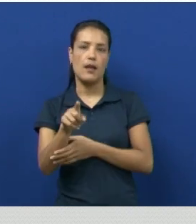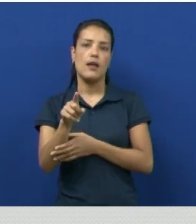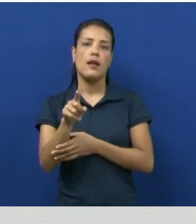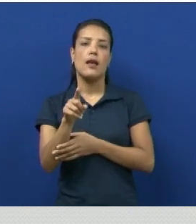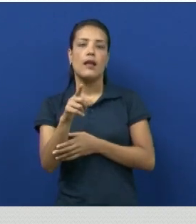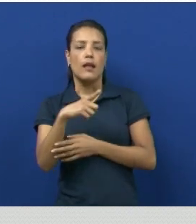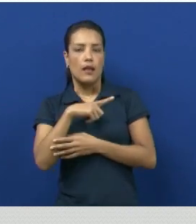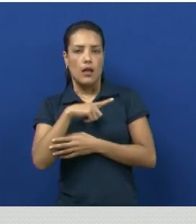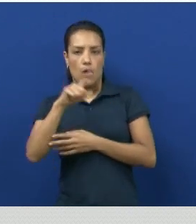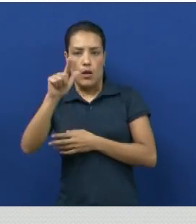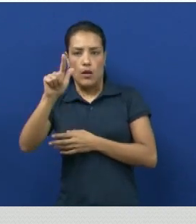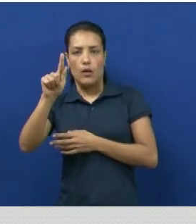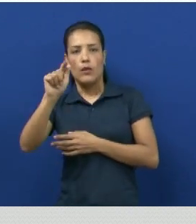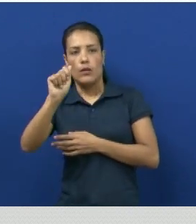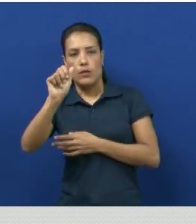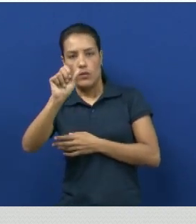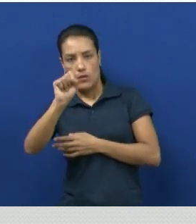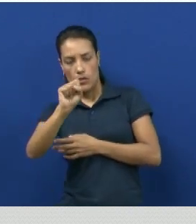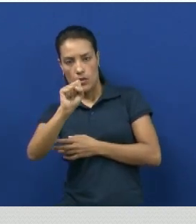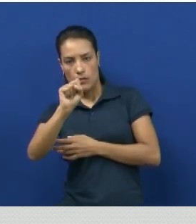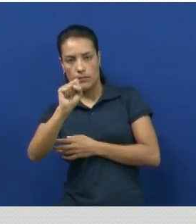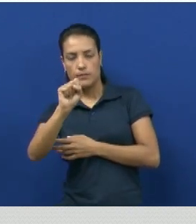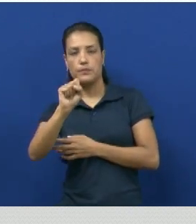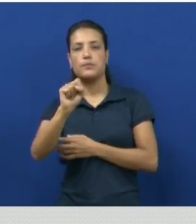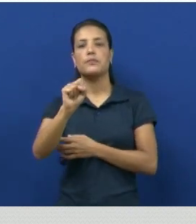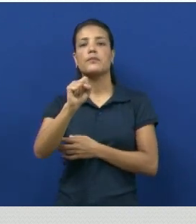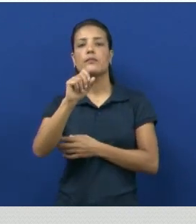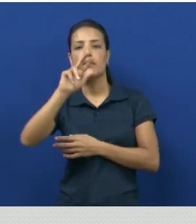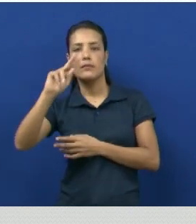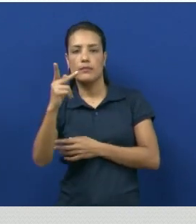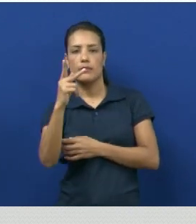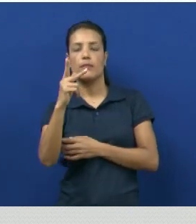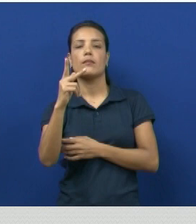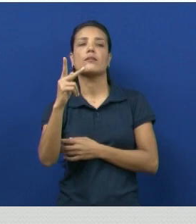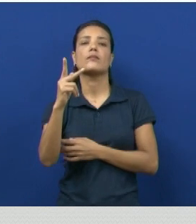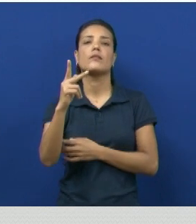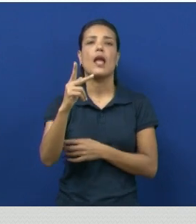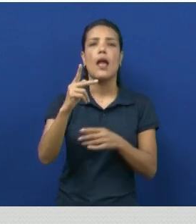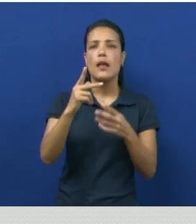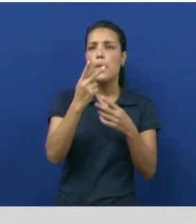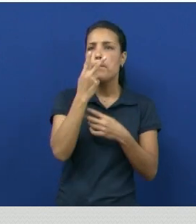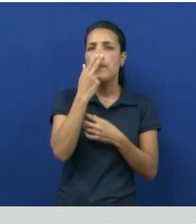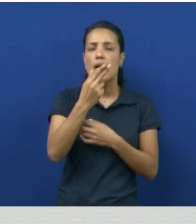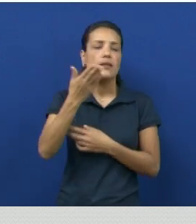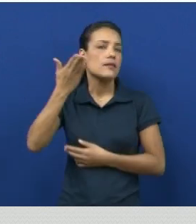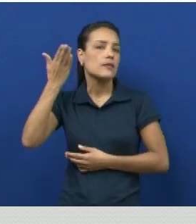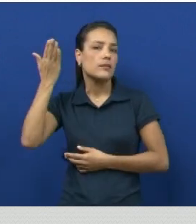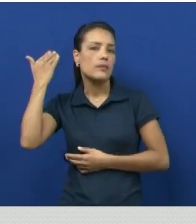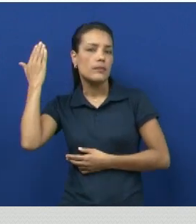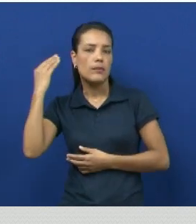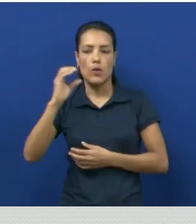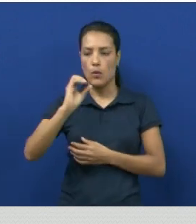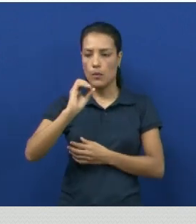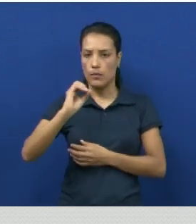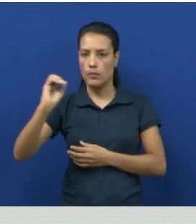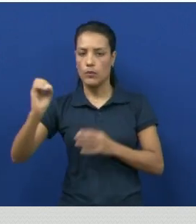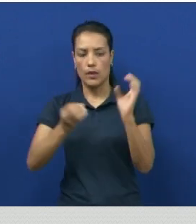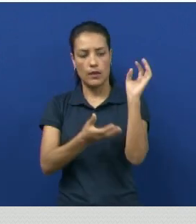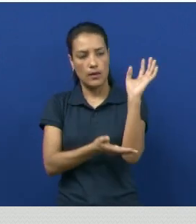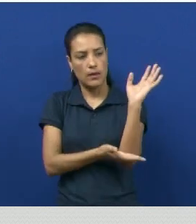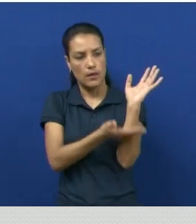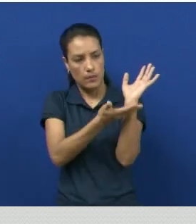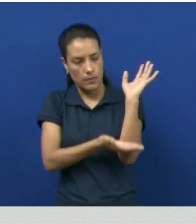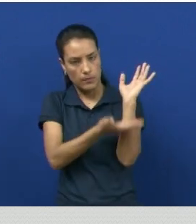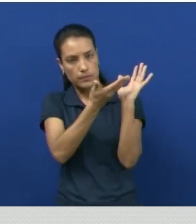principalmente pelo gás hidrogênio e lá, ao contrário dos planetas que a gente viu anteriormente, que tinham uma temperatura um pouco elevada, lá